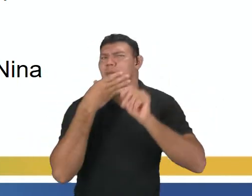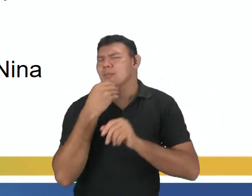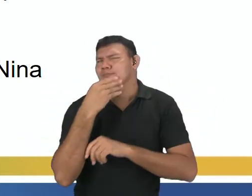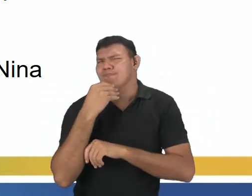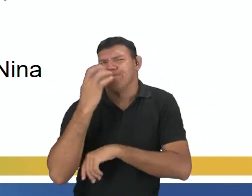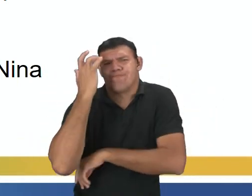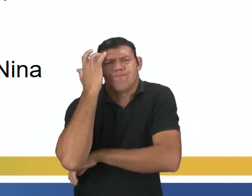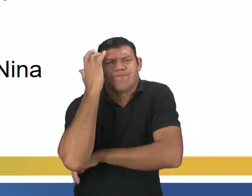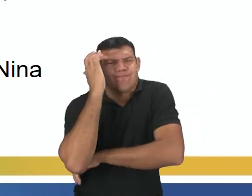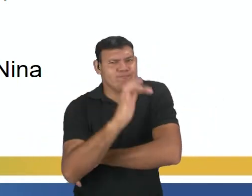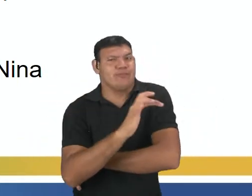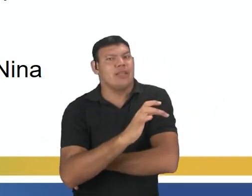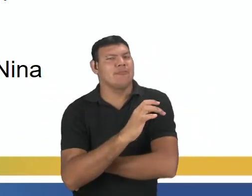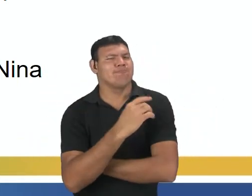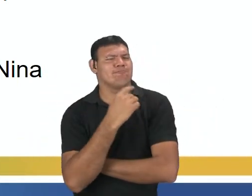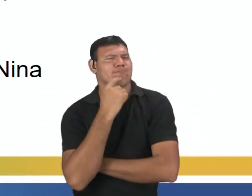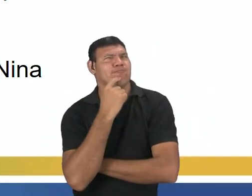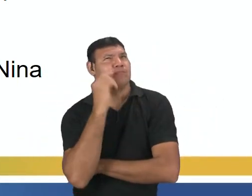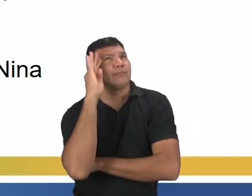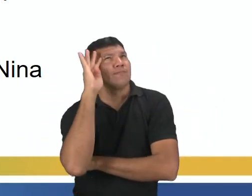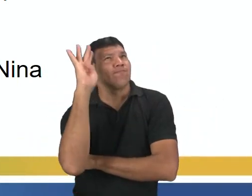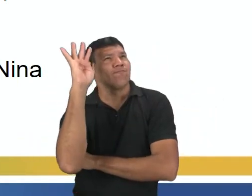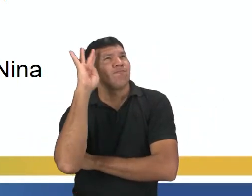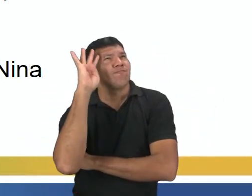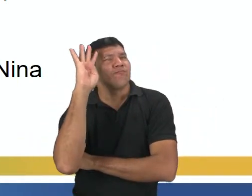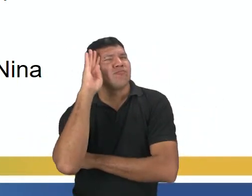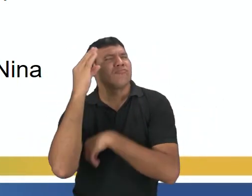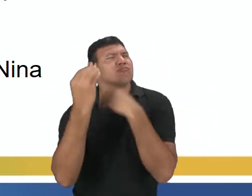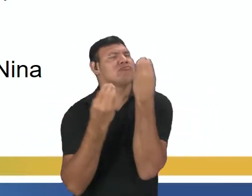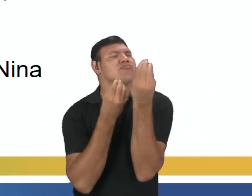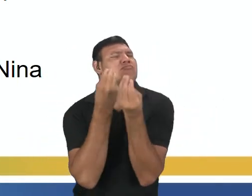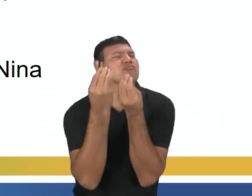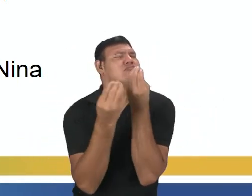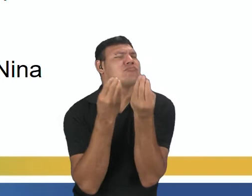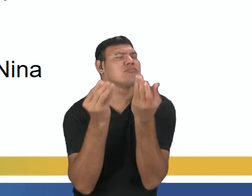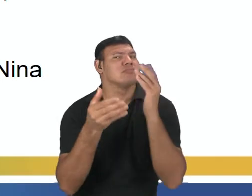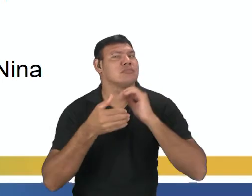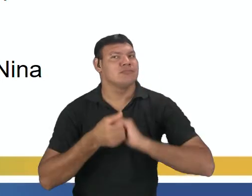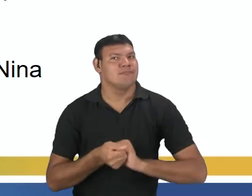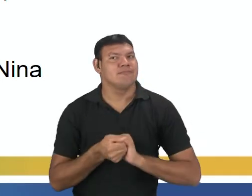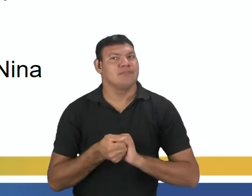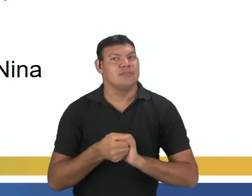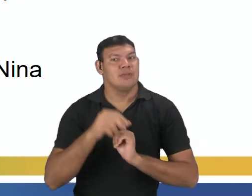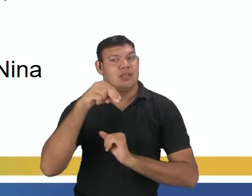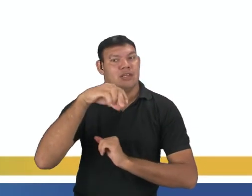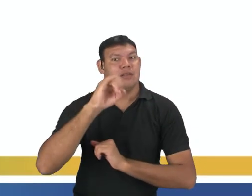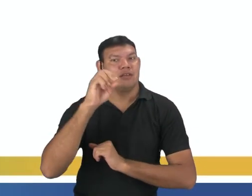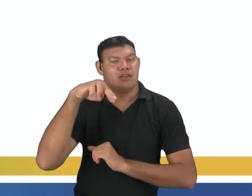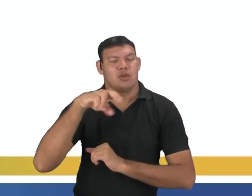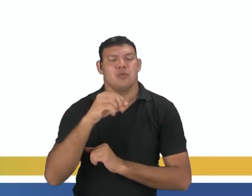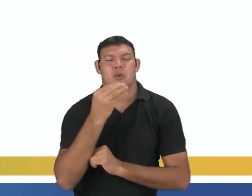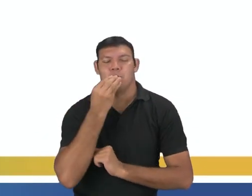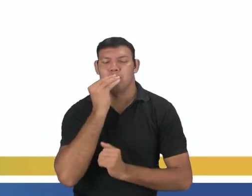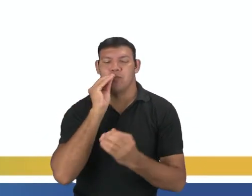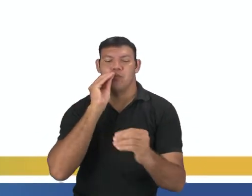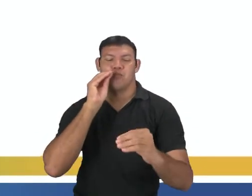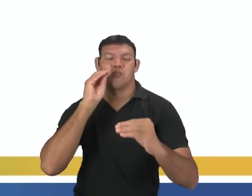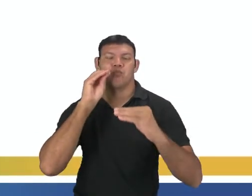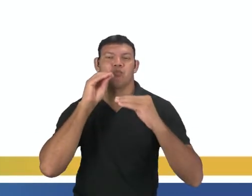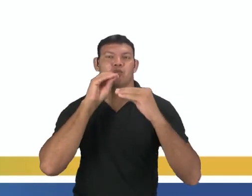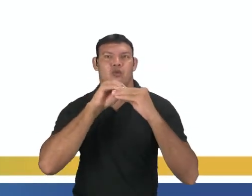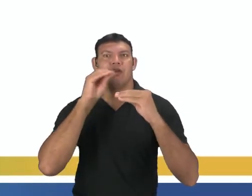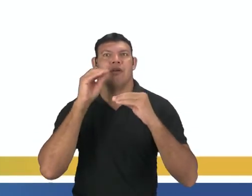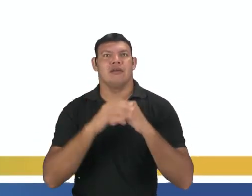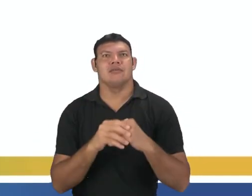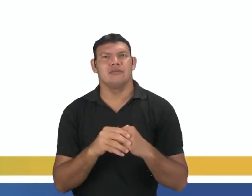não sabia, mas ficava imaginando como isso seria. Nina beijou o sapo.